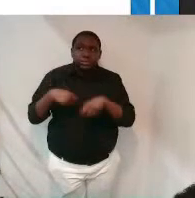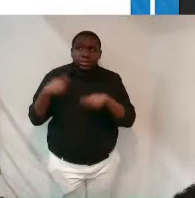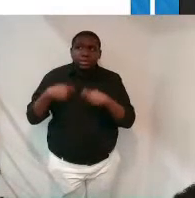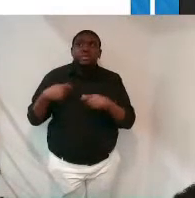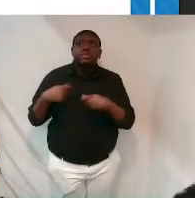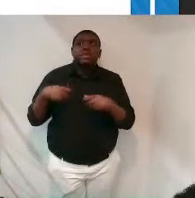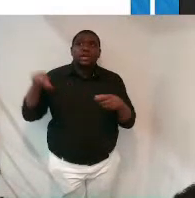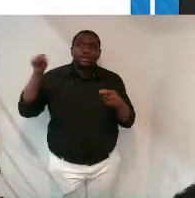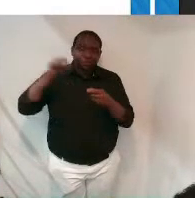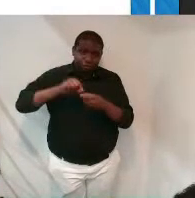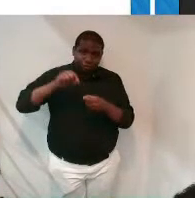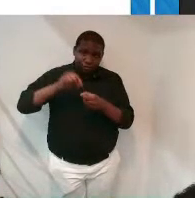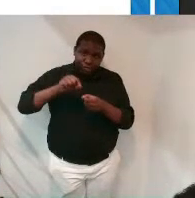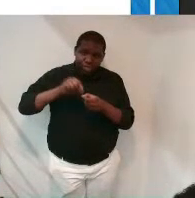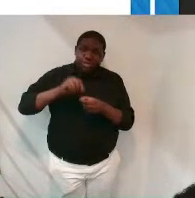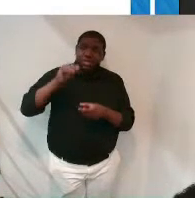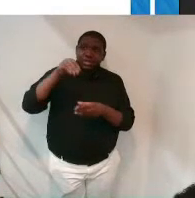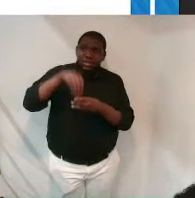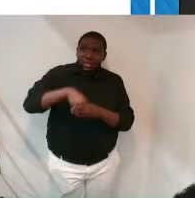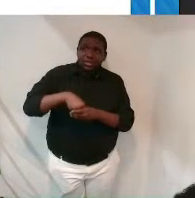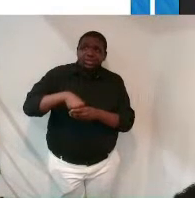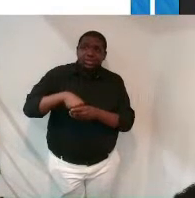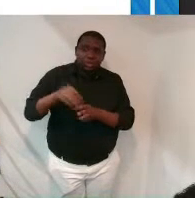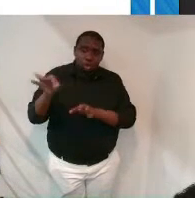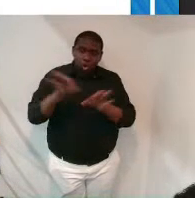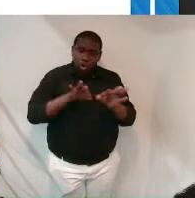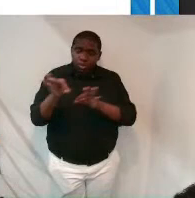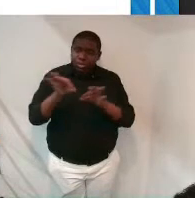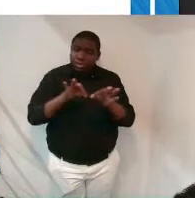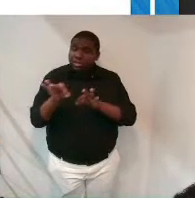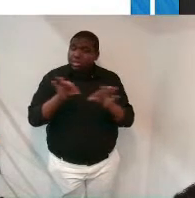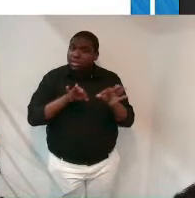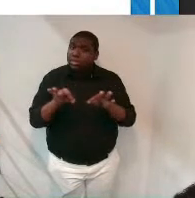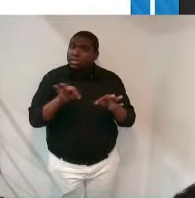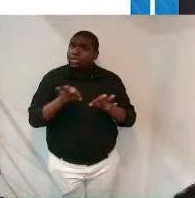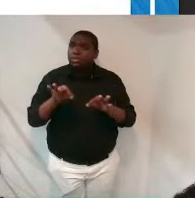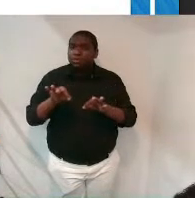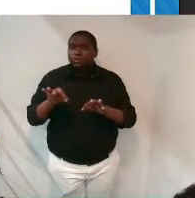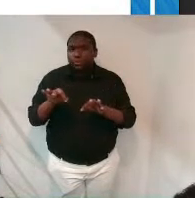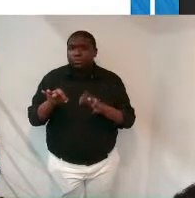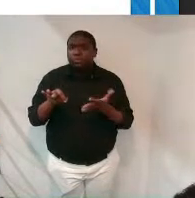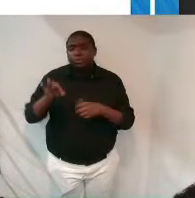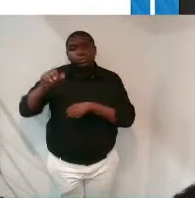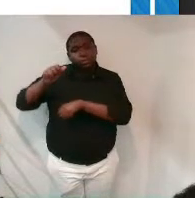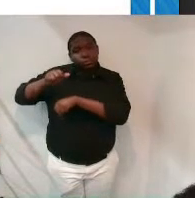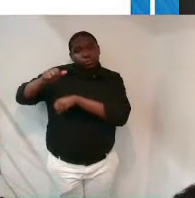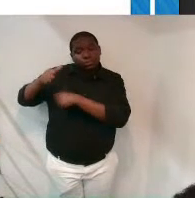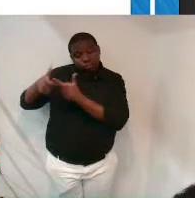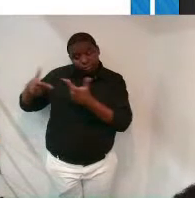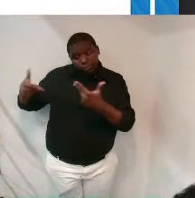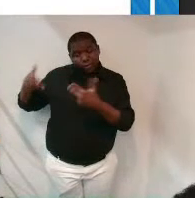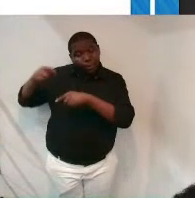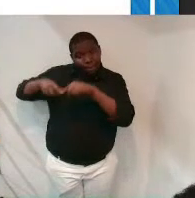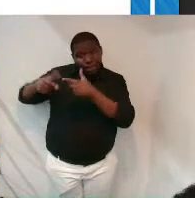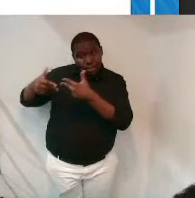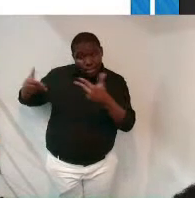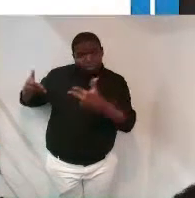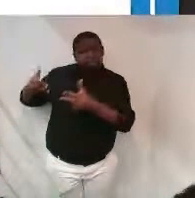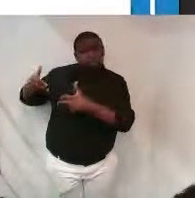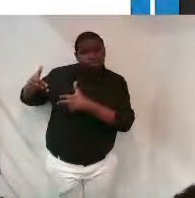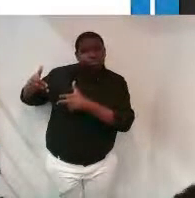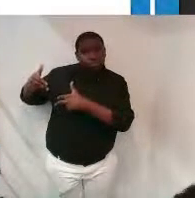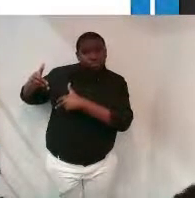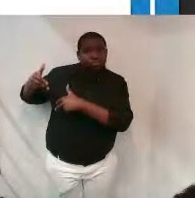amplamente aplicado na gestão de gerenciamento dos resíduos sólidos e também na drenagem urbana.